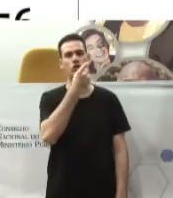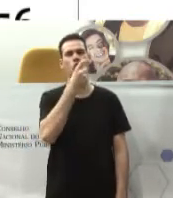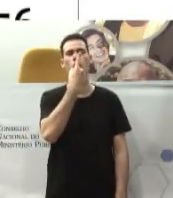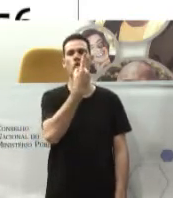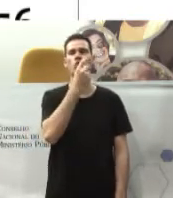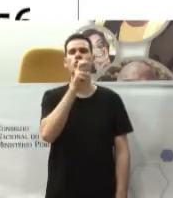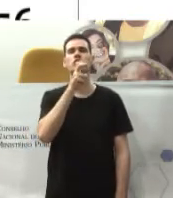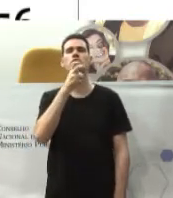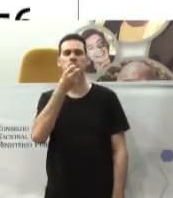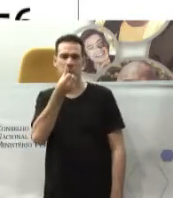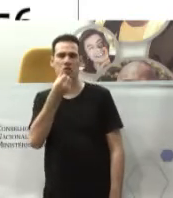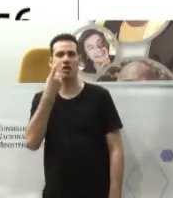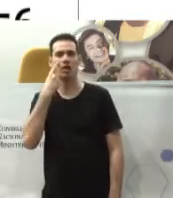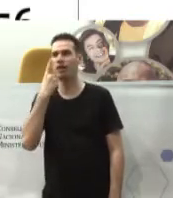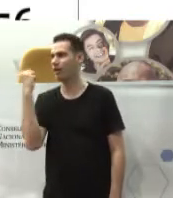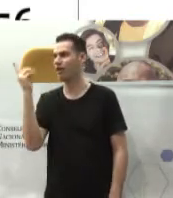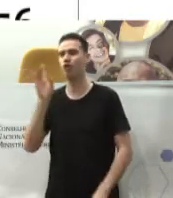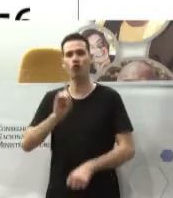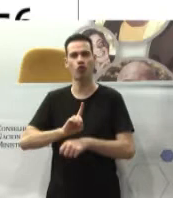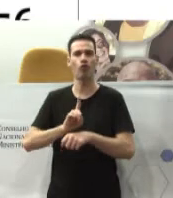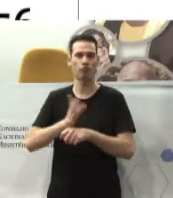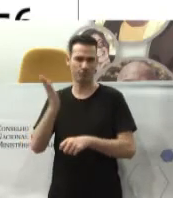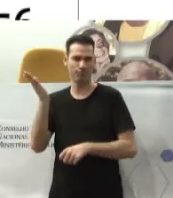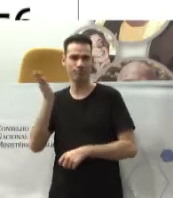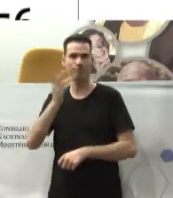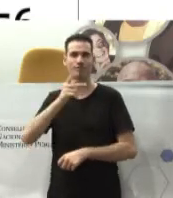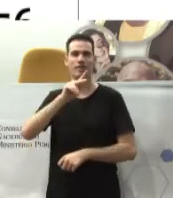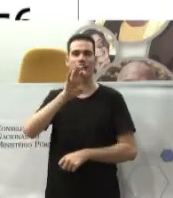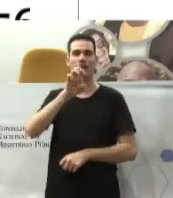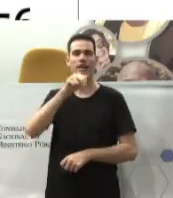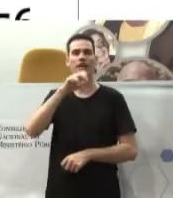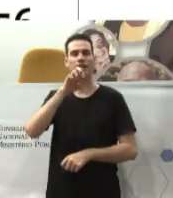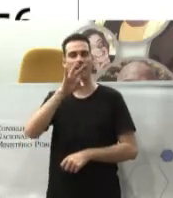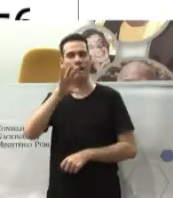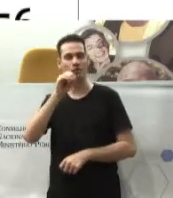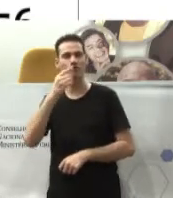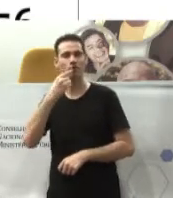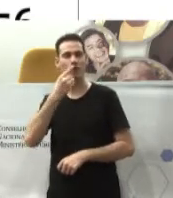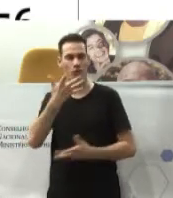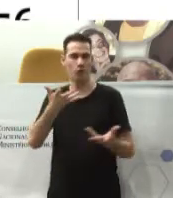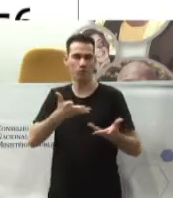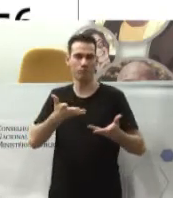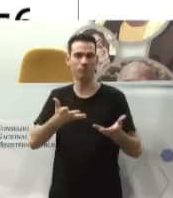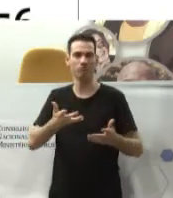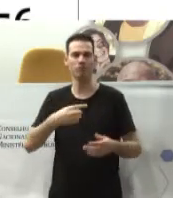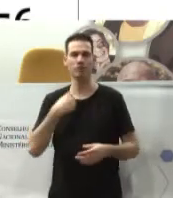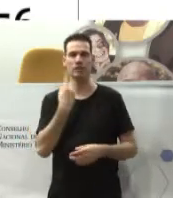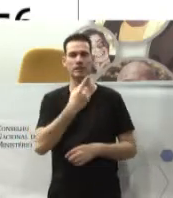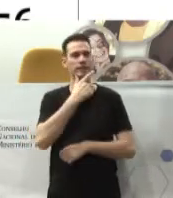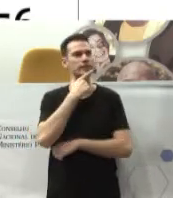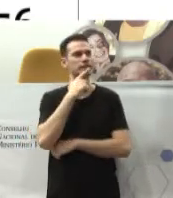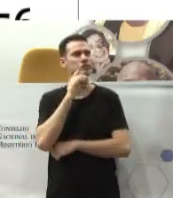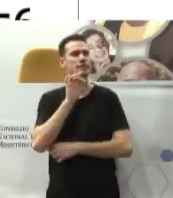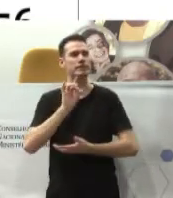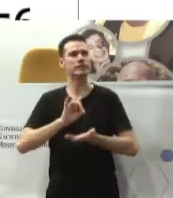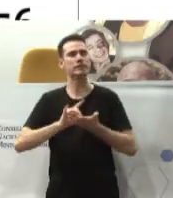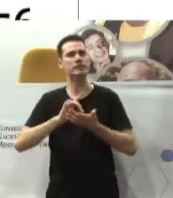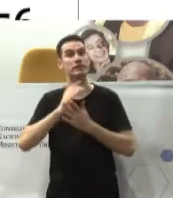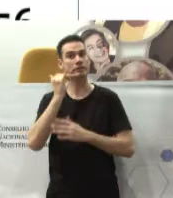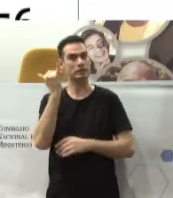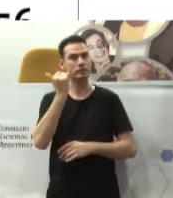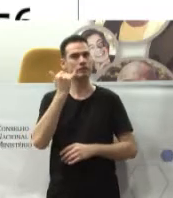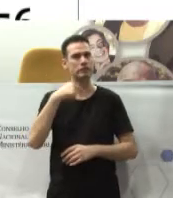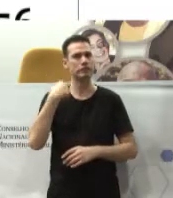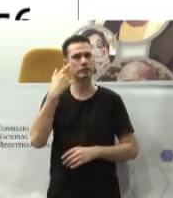1657156, que o Dr. Dresch falou agora, e sobre o qual ele deu um olhar importantíssimo para a nossa compreensão e para a harmonização